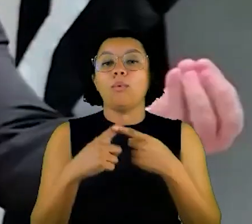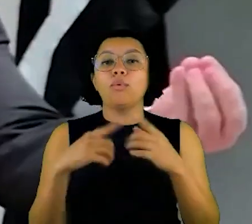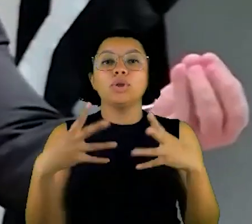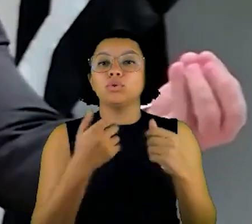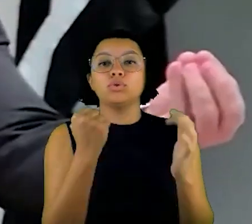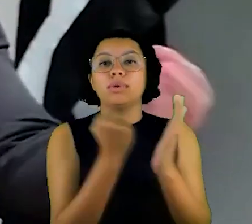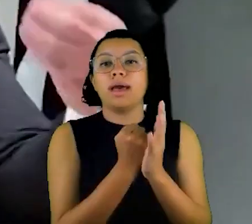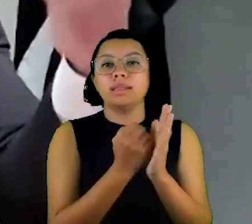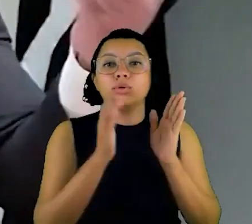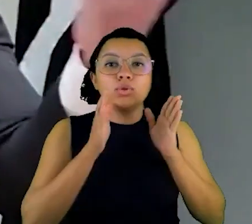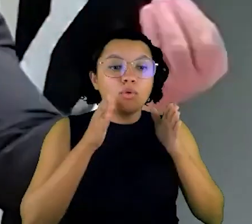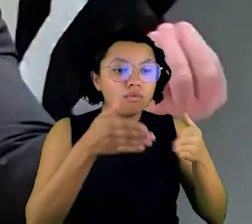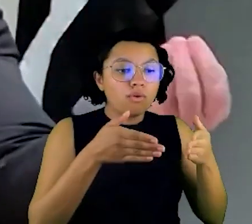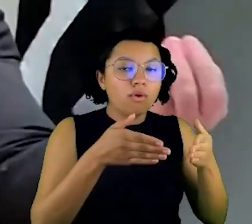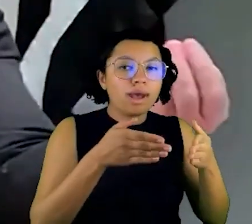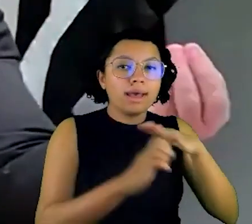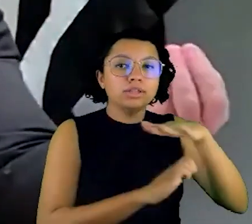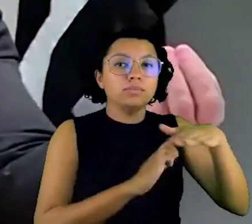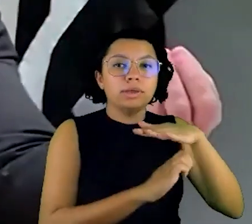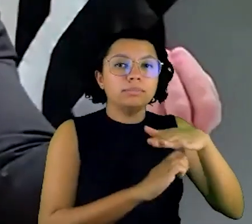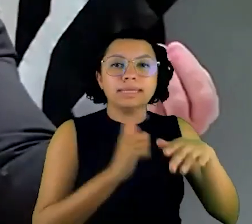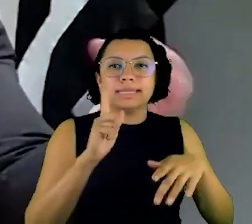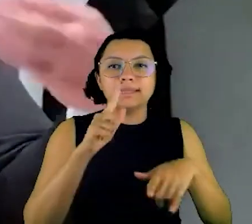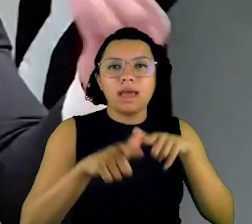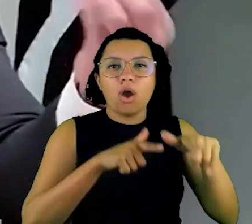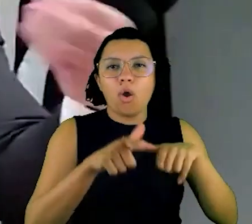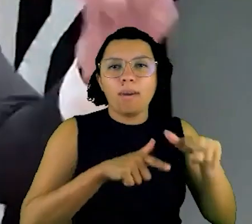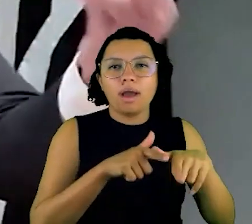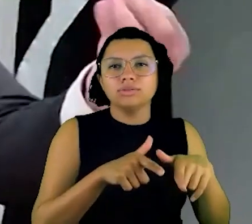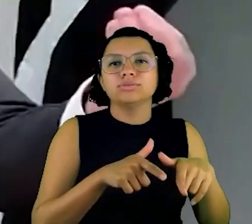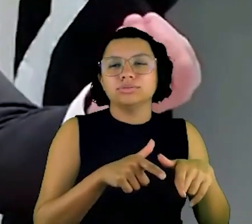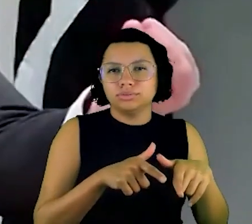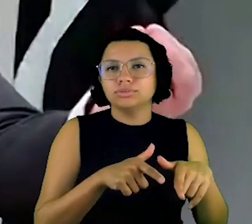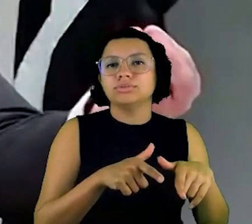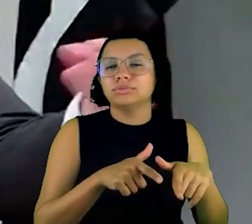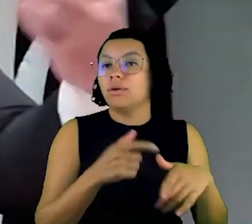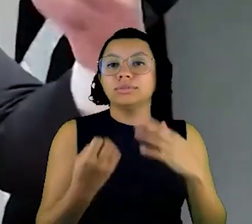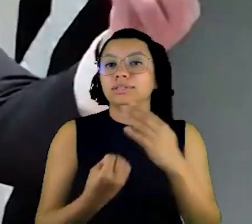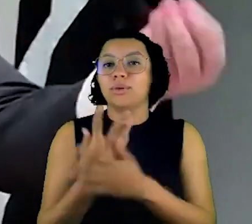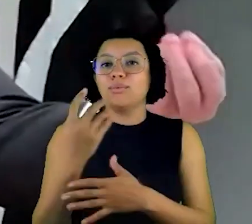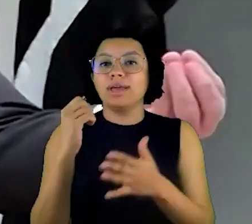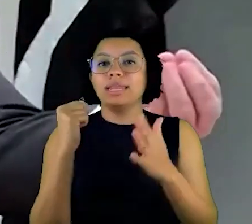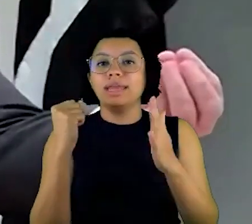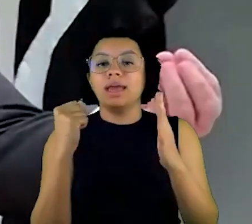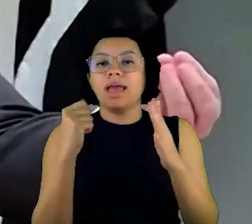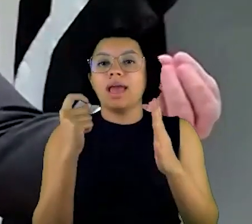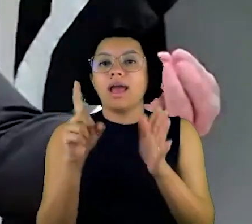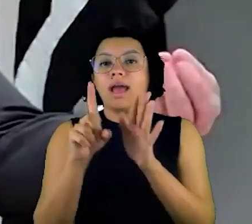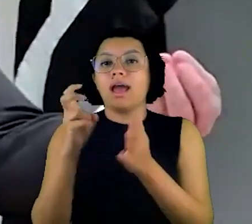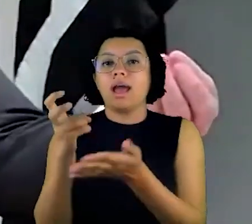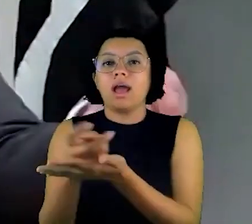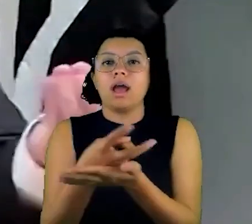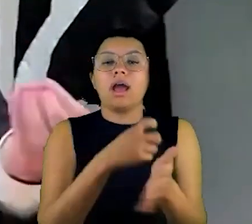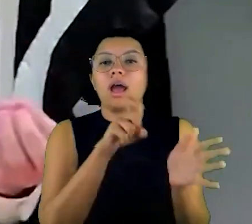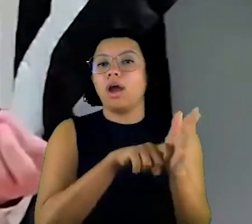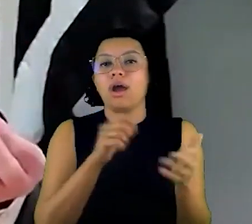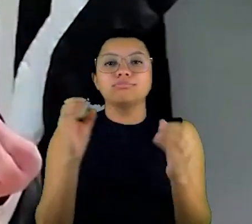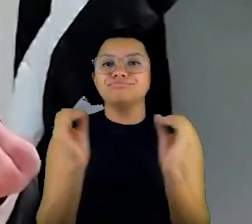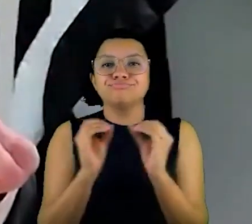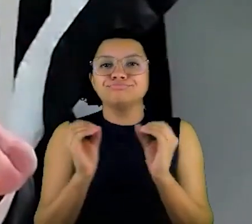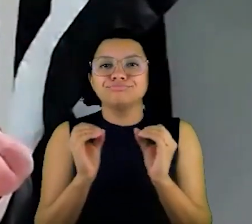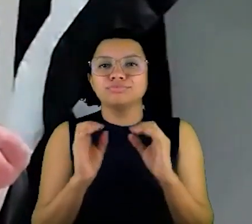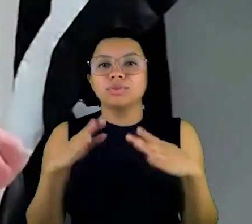concentrado numa outra empresa que é não operacional. E por ser não operacional, ela não gera tributo nenhum. E quando eu